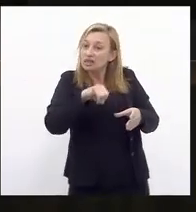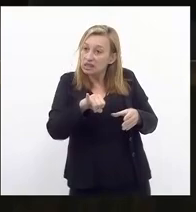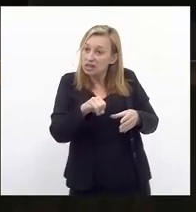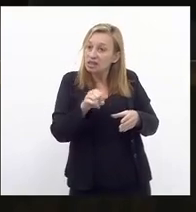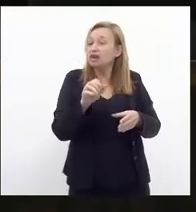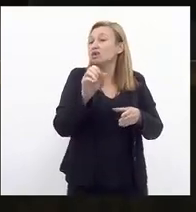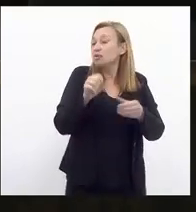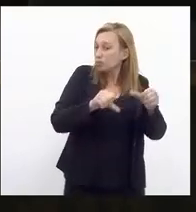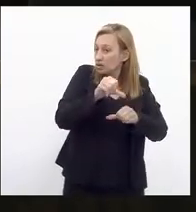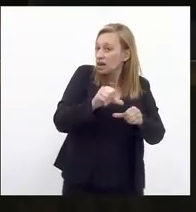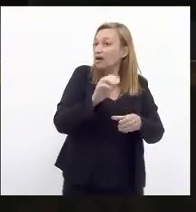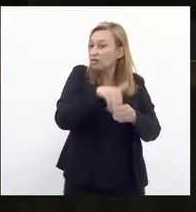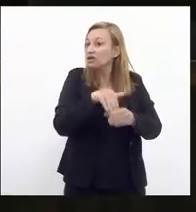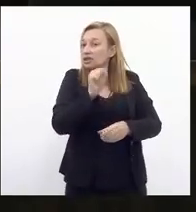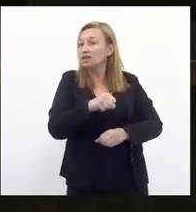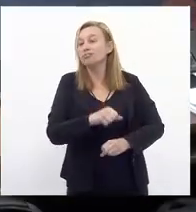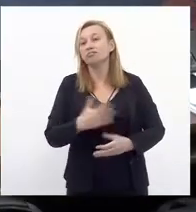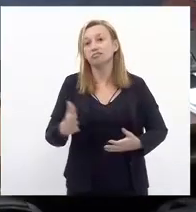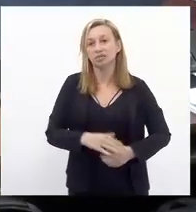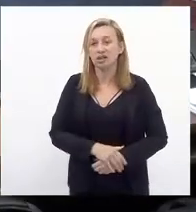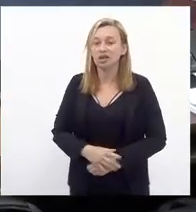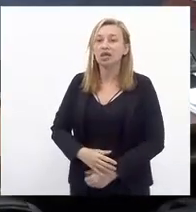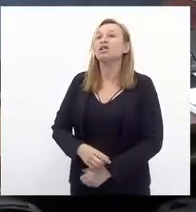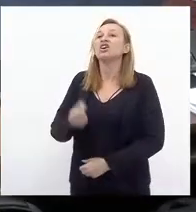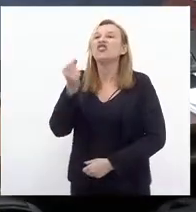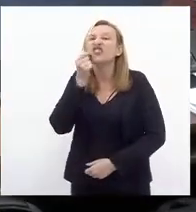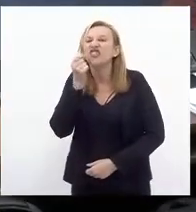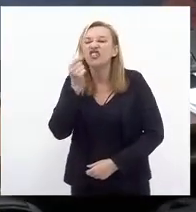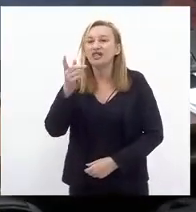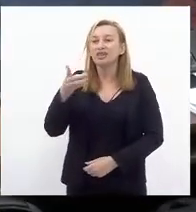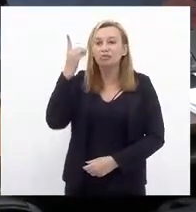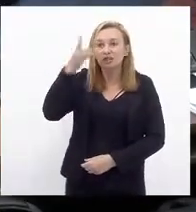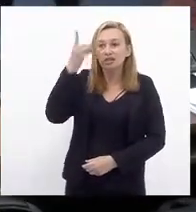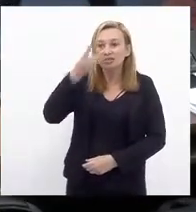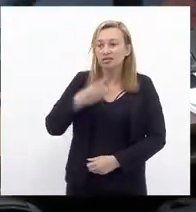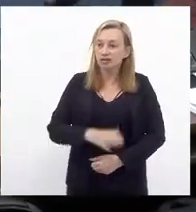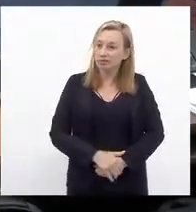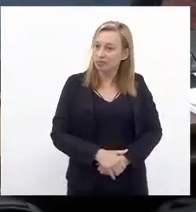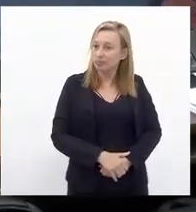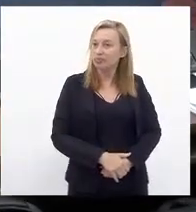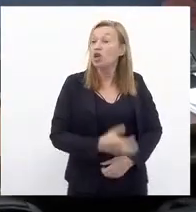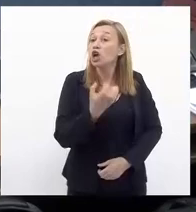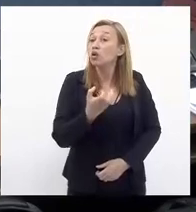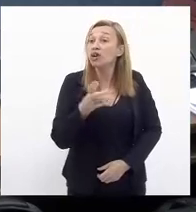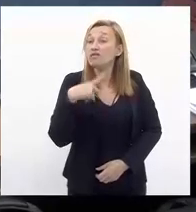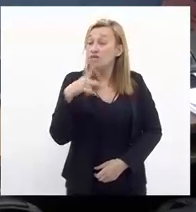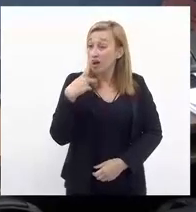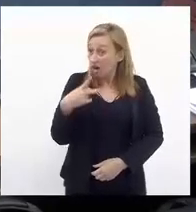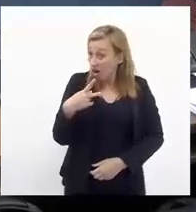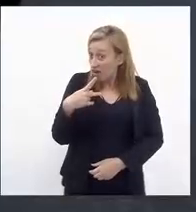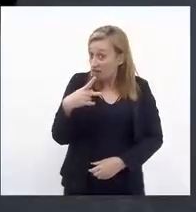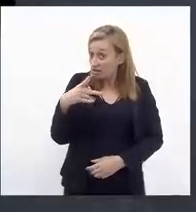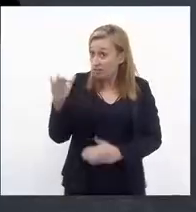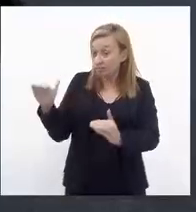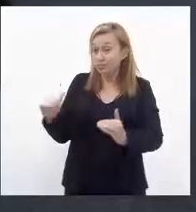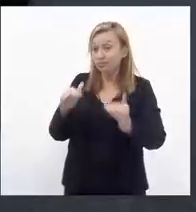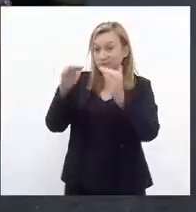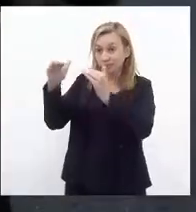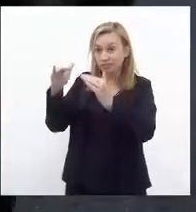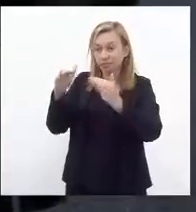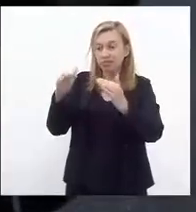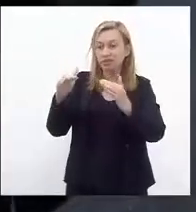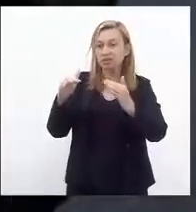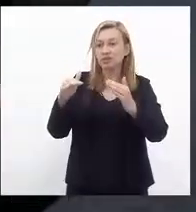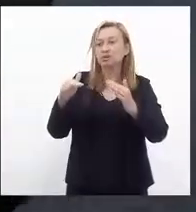assim questão de olhando Ranger Presidente é eu quero dizer para vocês vossas excelências